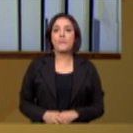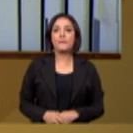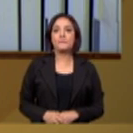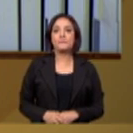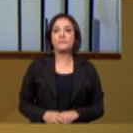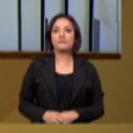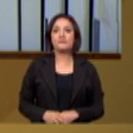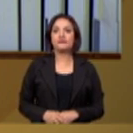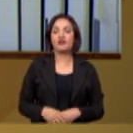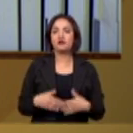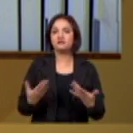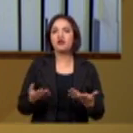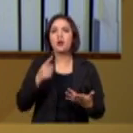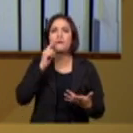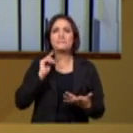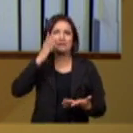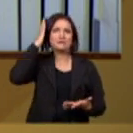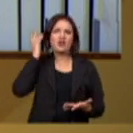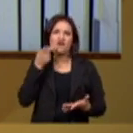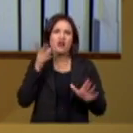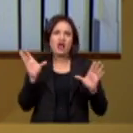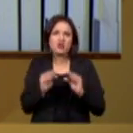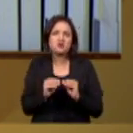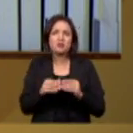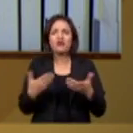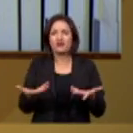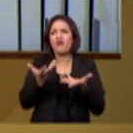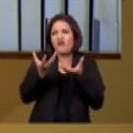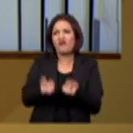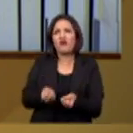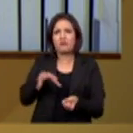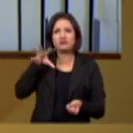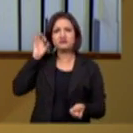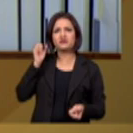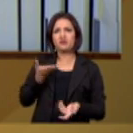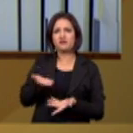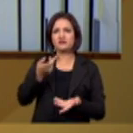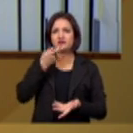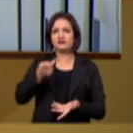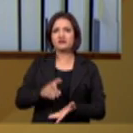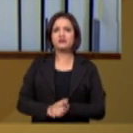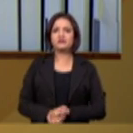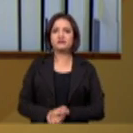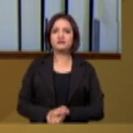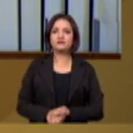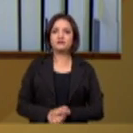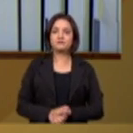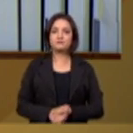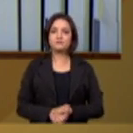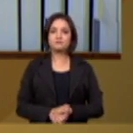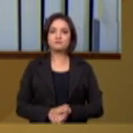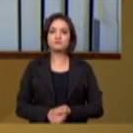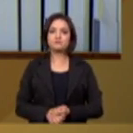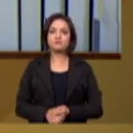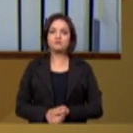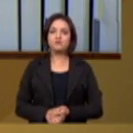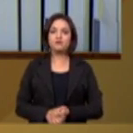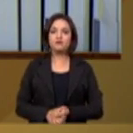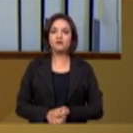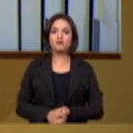você sempre muito objetivo é muito breno falar para vocês a decisão